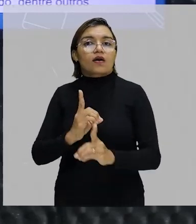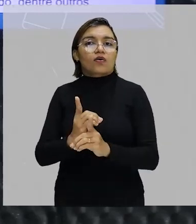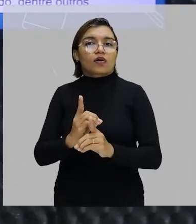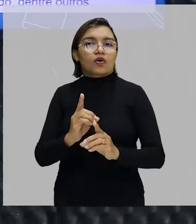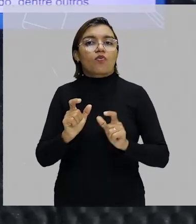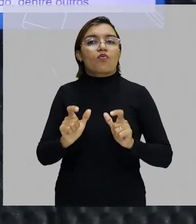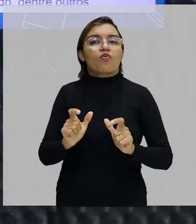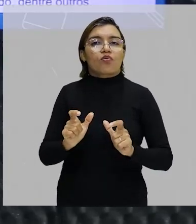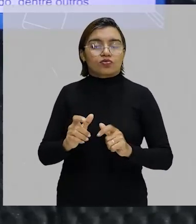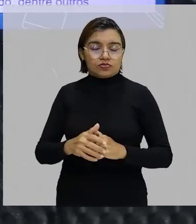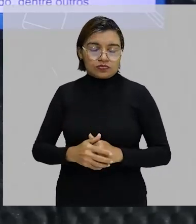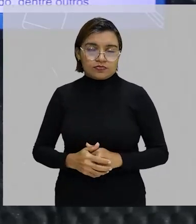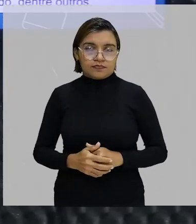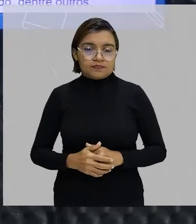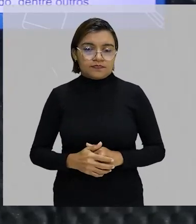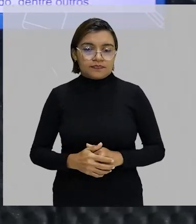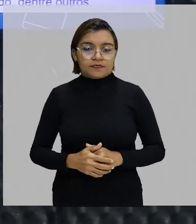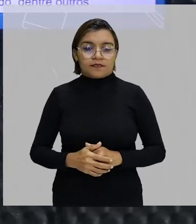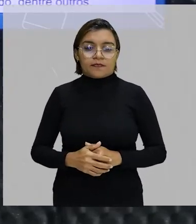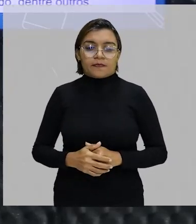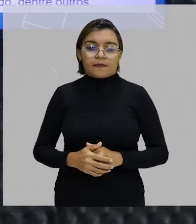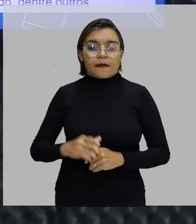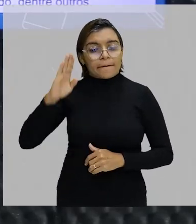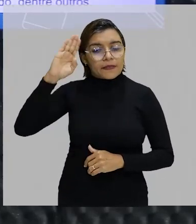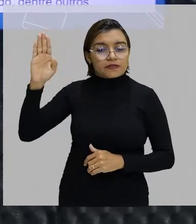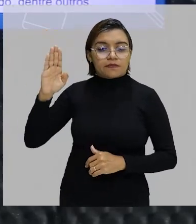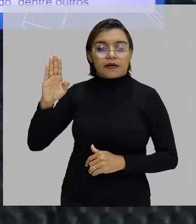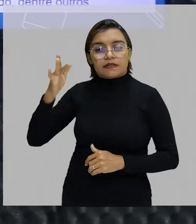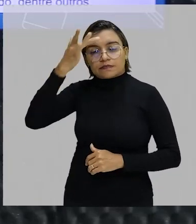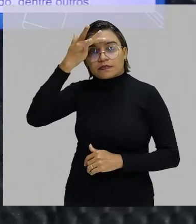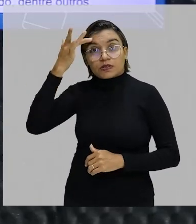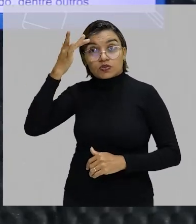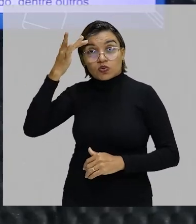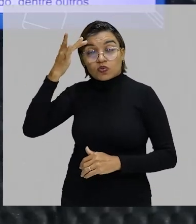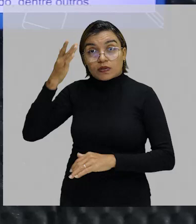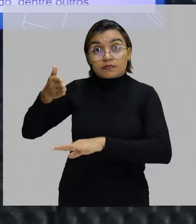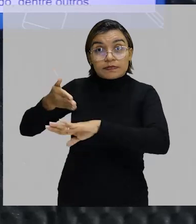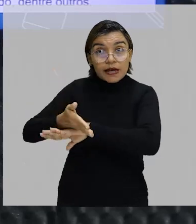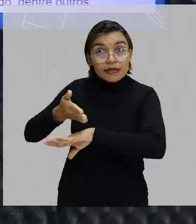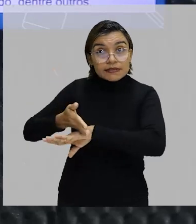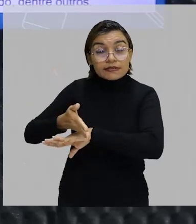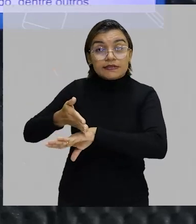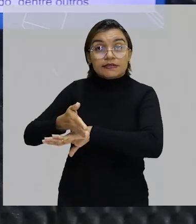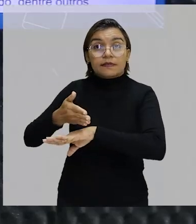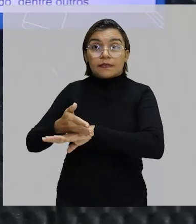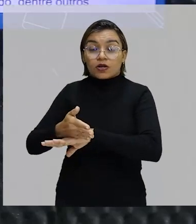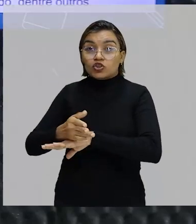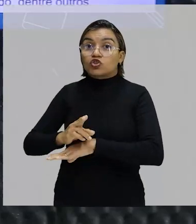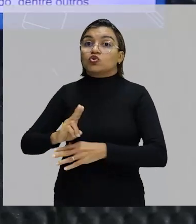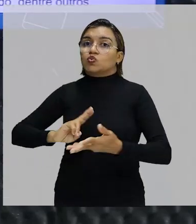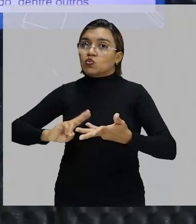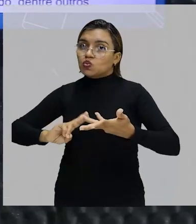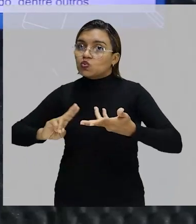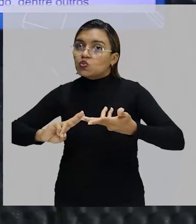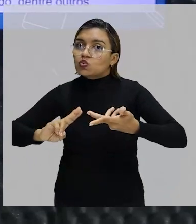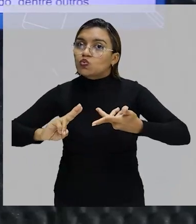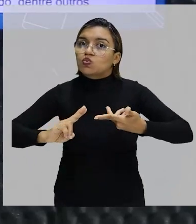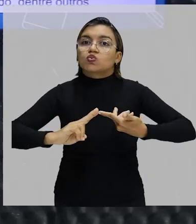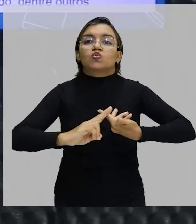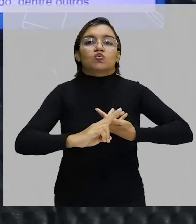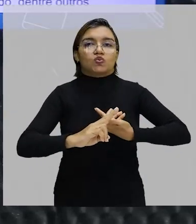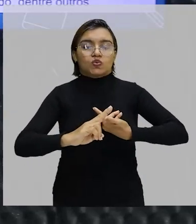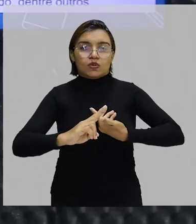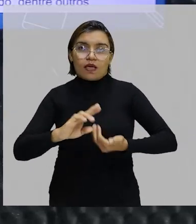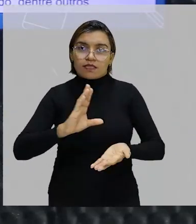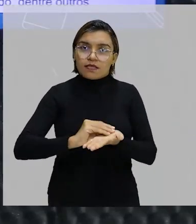certo? Os principais envolvidos no debate são os participantes, por exemplo, o nome deles devem estar constando na ata,